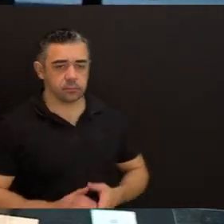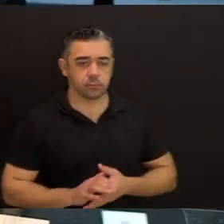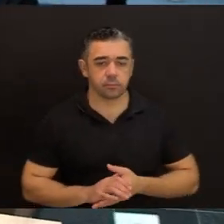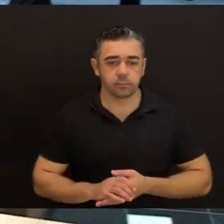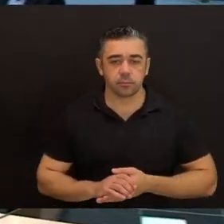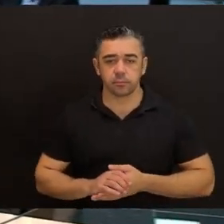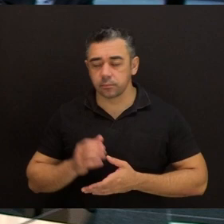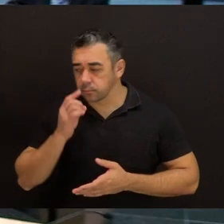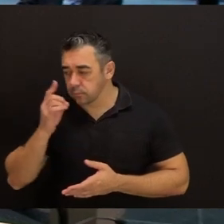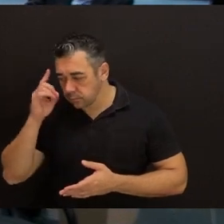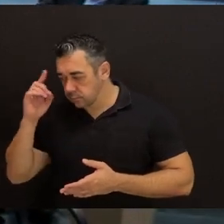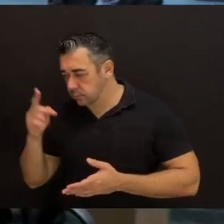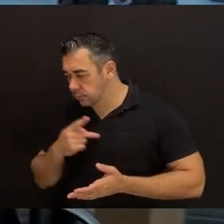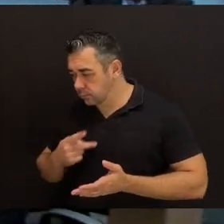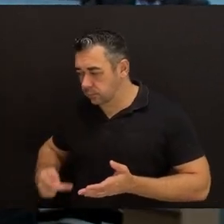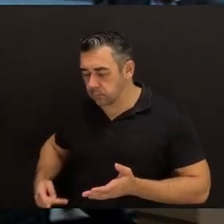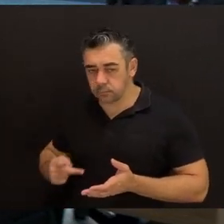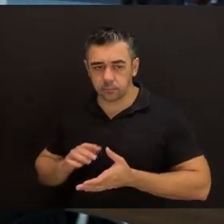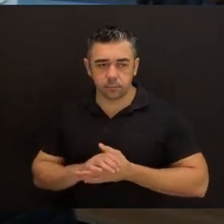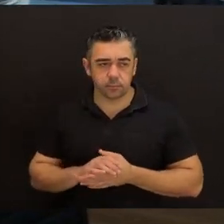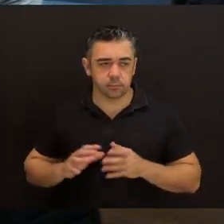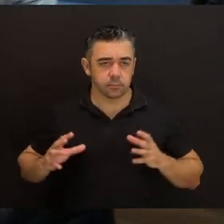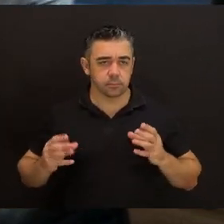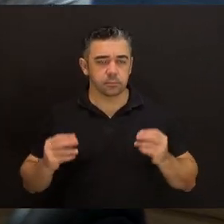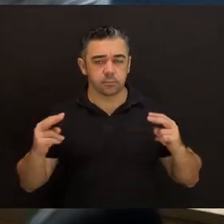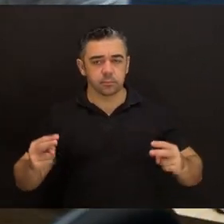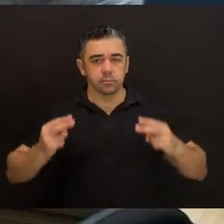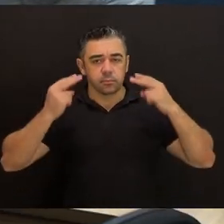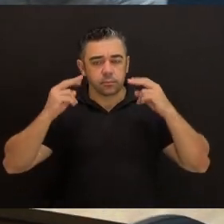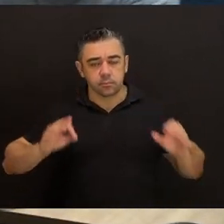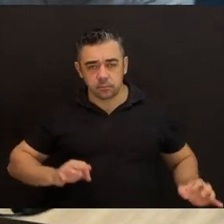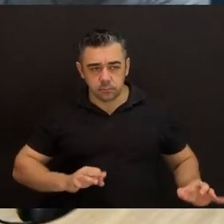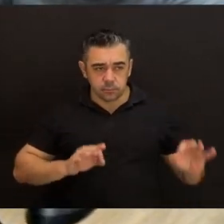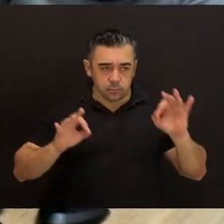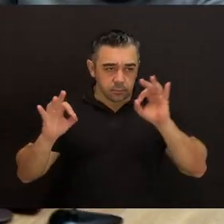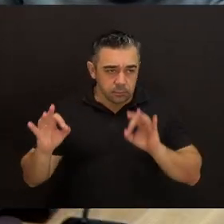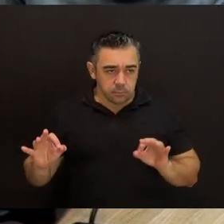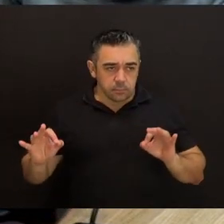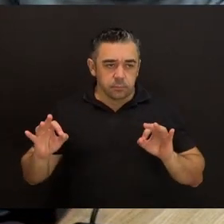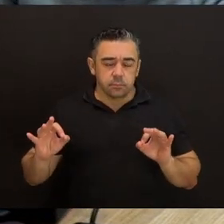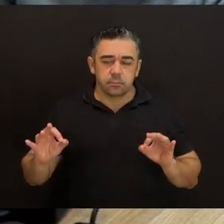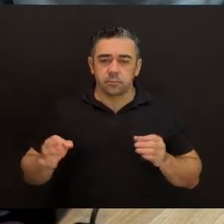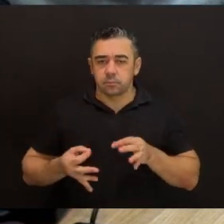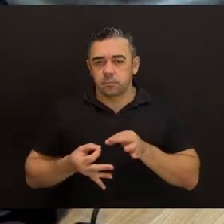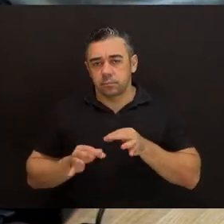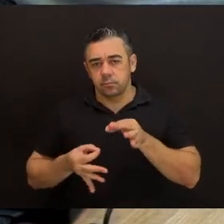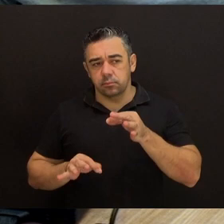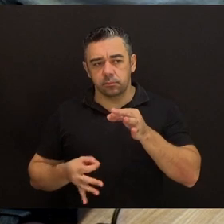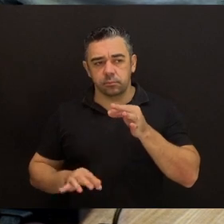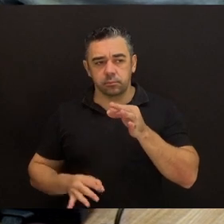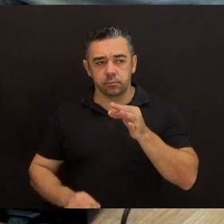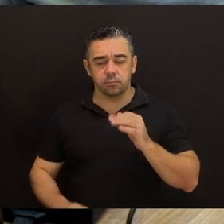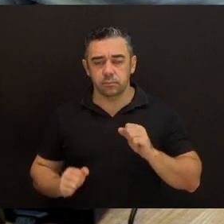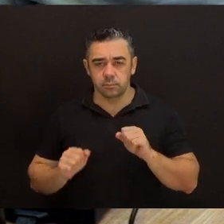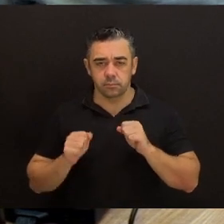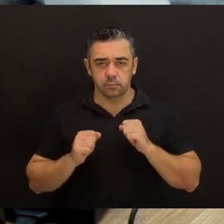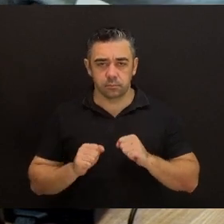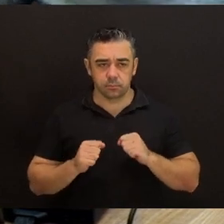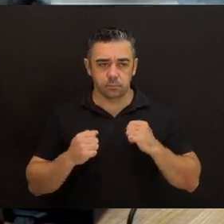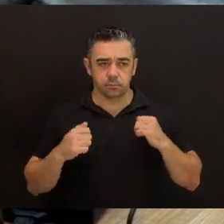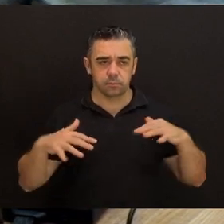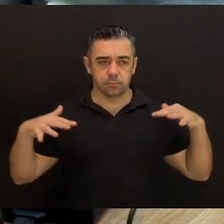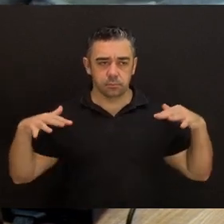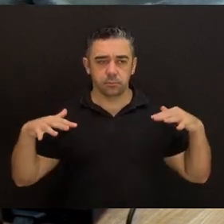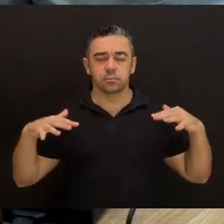Bom dia senhor presidente a todos que acompanham essa extensa sessão e bem democrática aqui